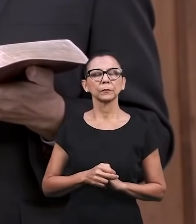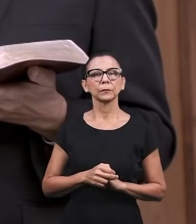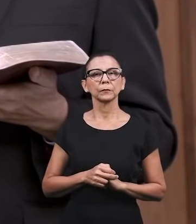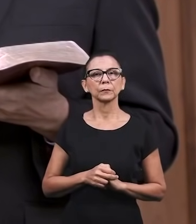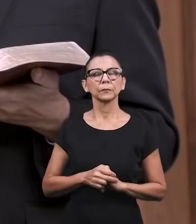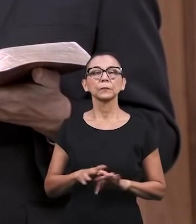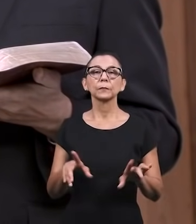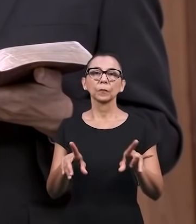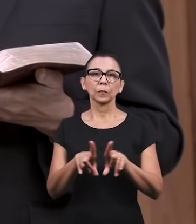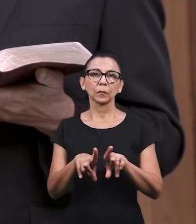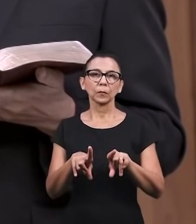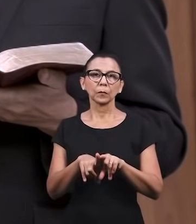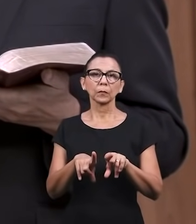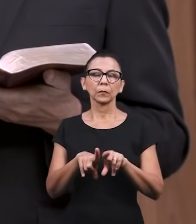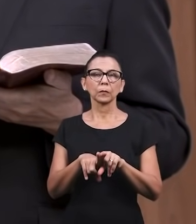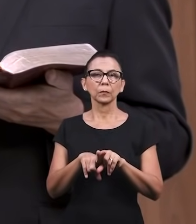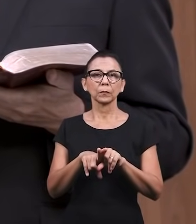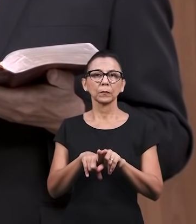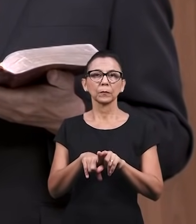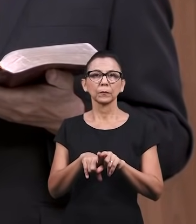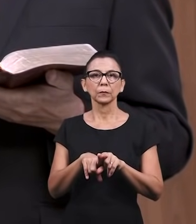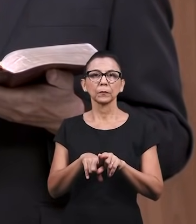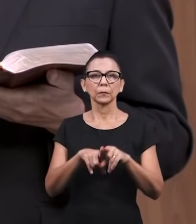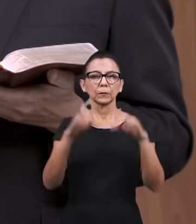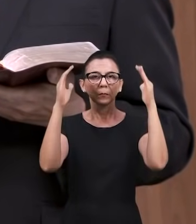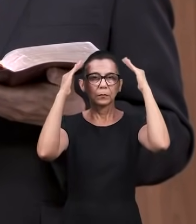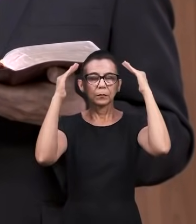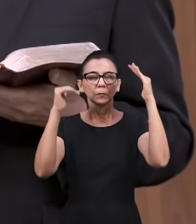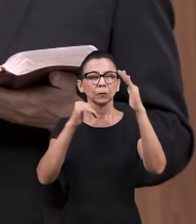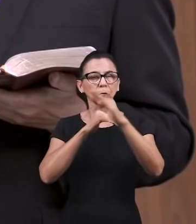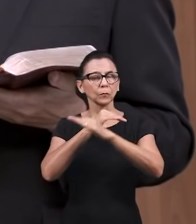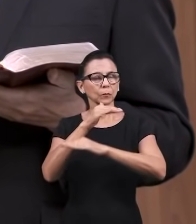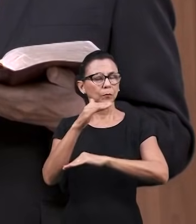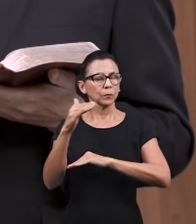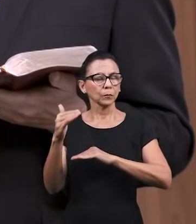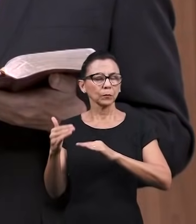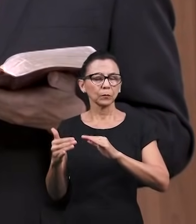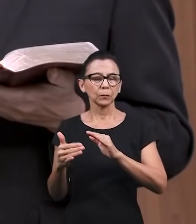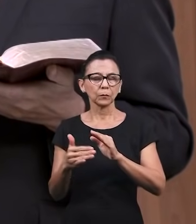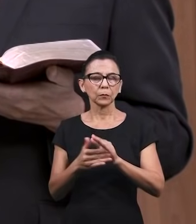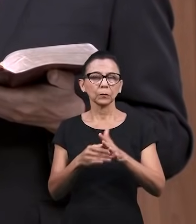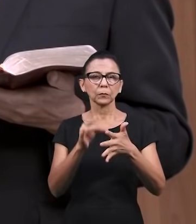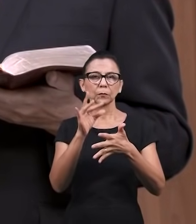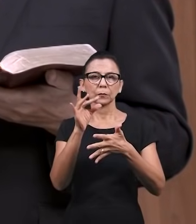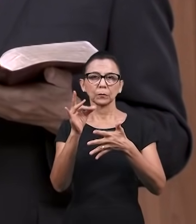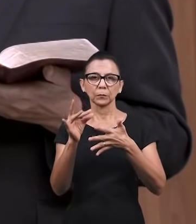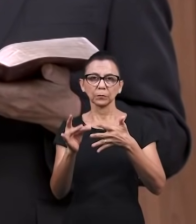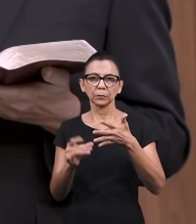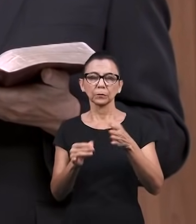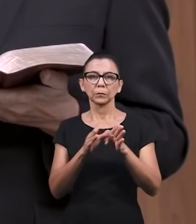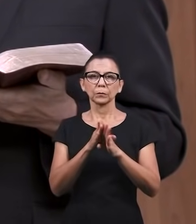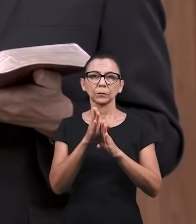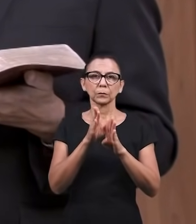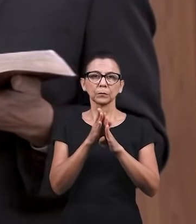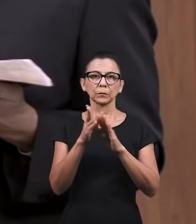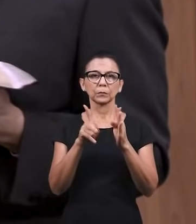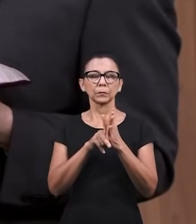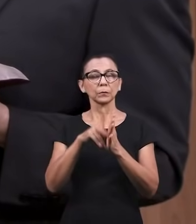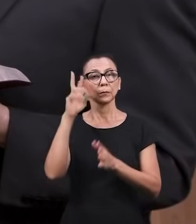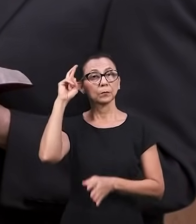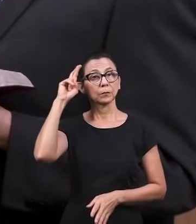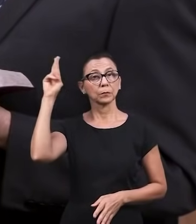dizendo e também a obedecer aquilo que o Senhor iria lhe